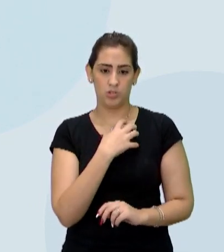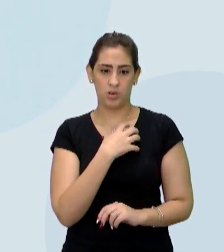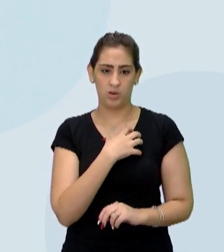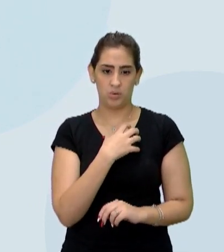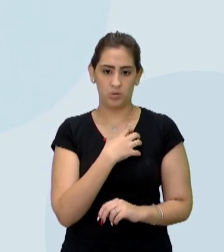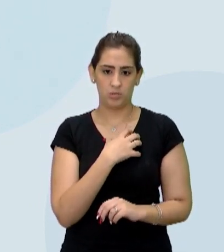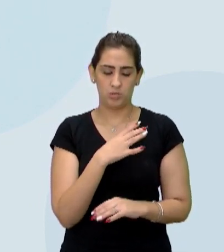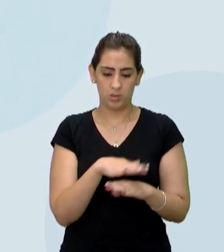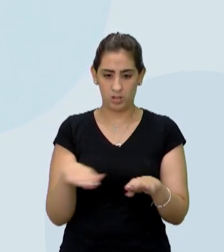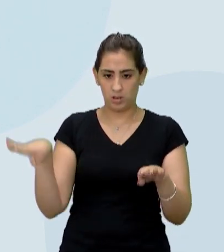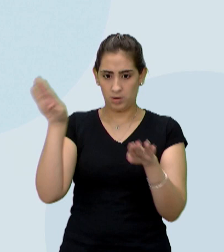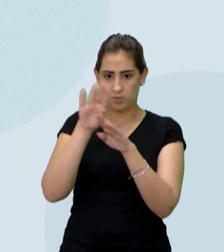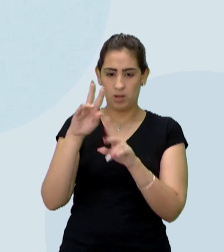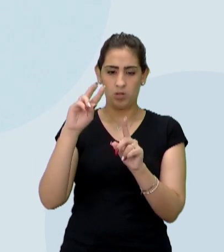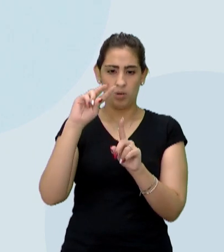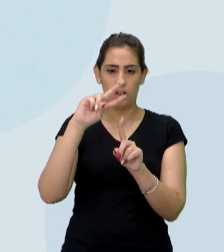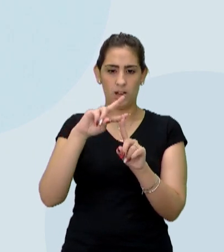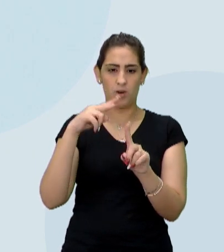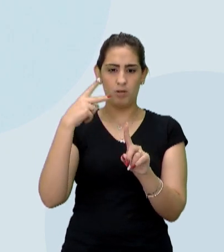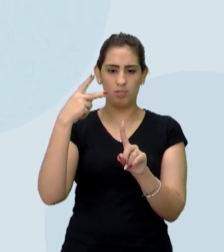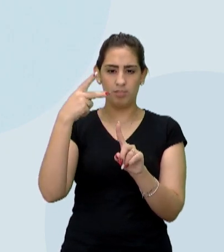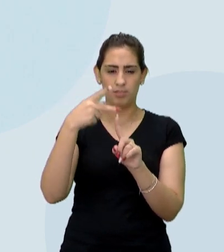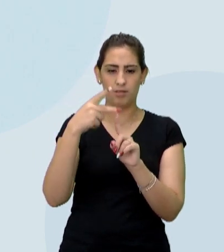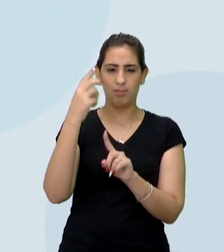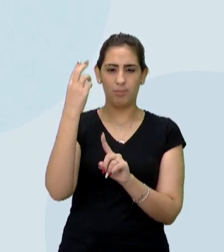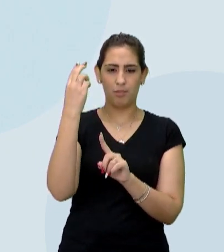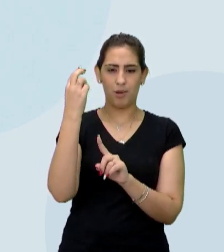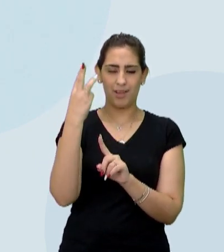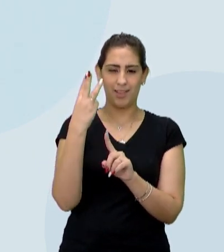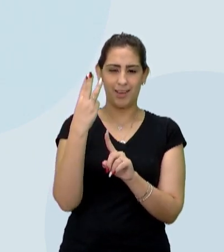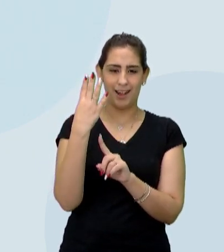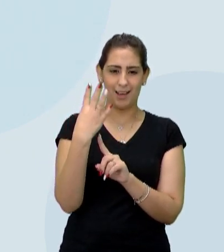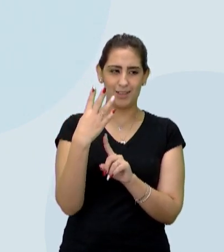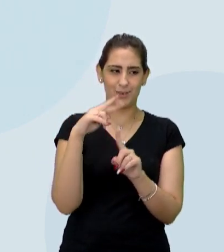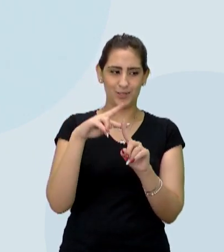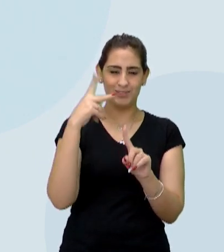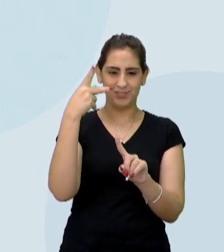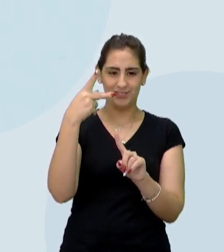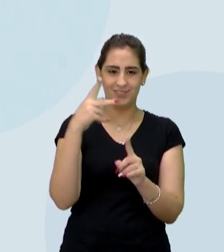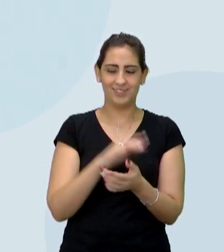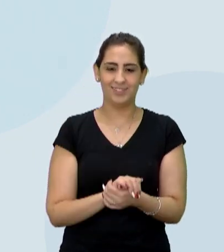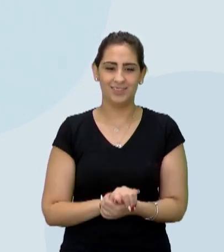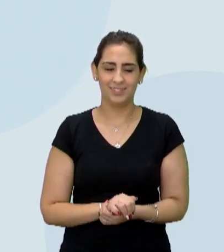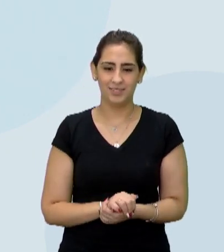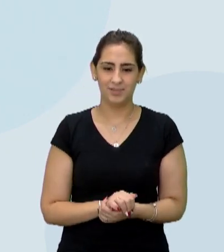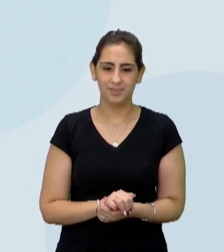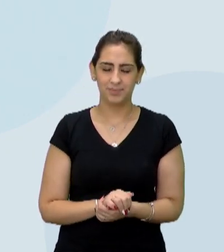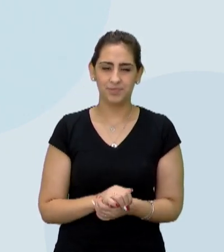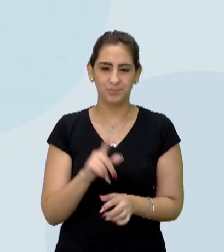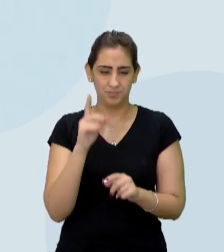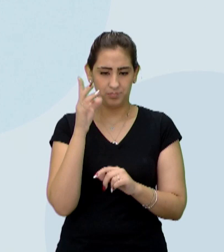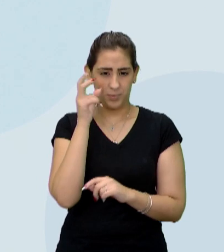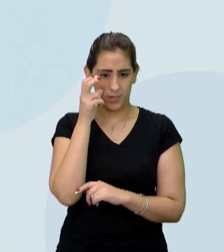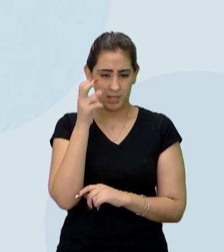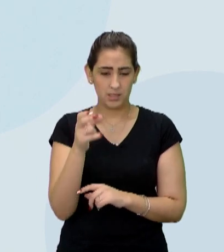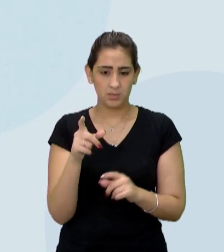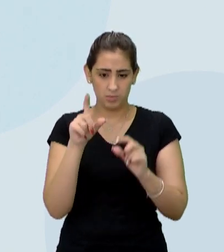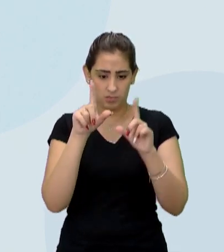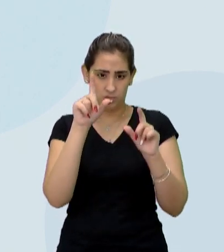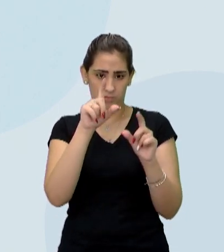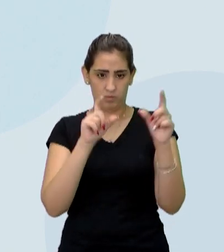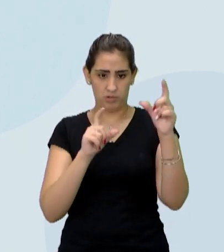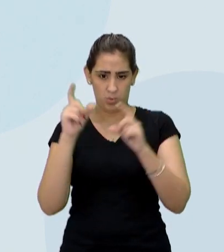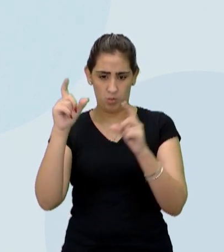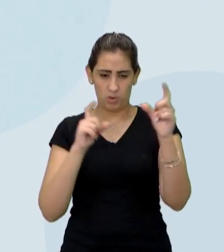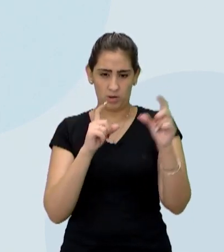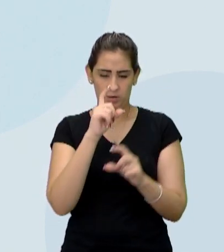elevada ao quadrado. Olha que legal, né? Elevada ao quadrado. E é interessante porque as figuras elas nos remetem a